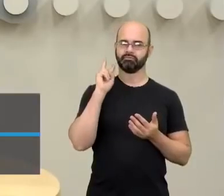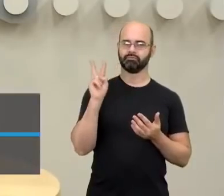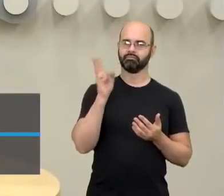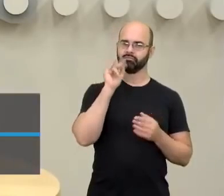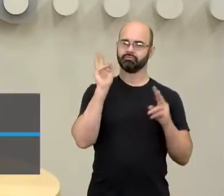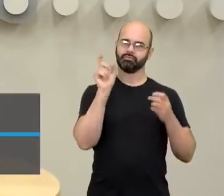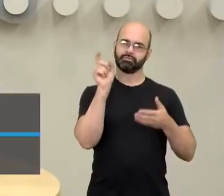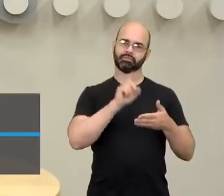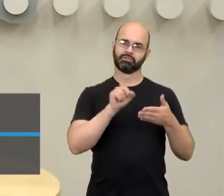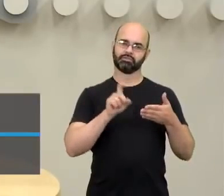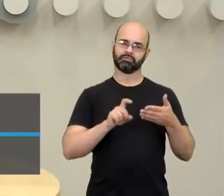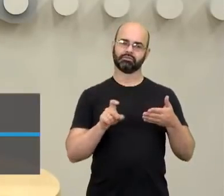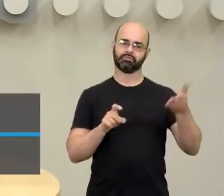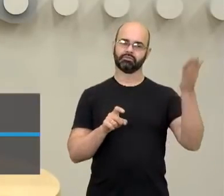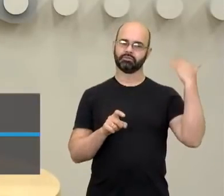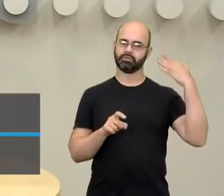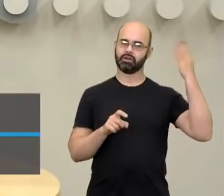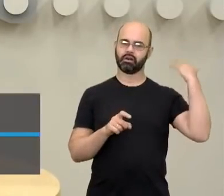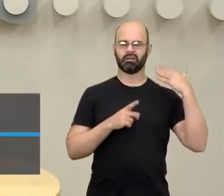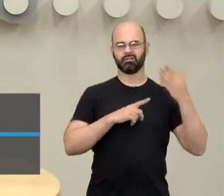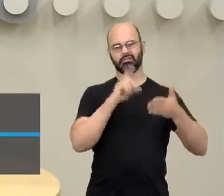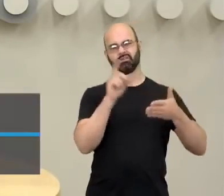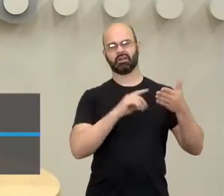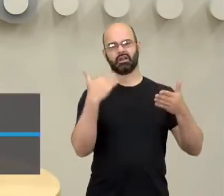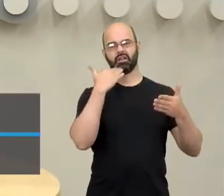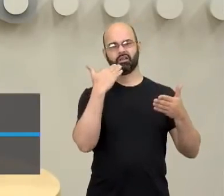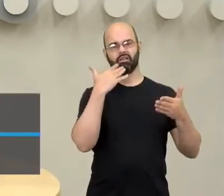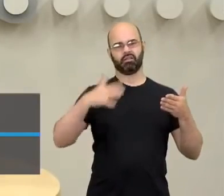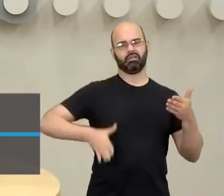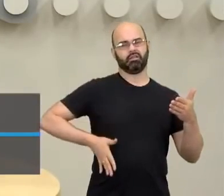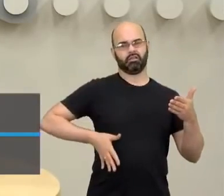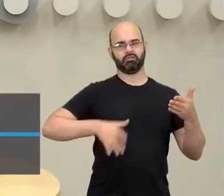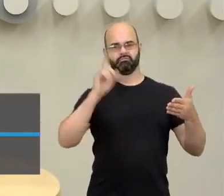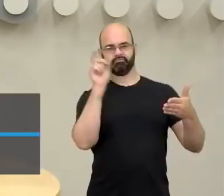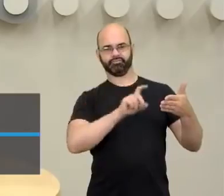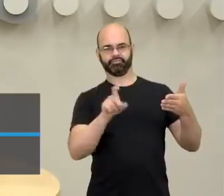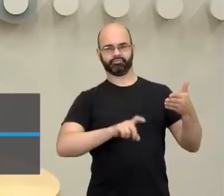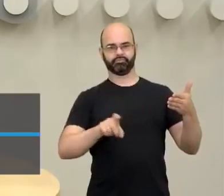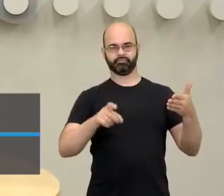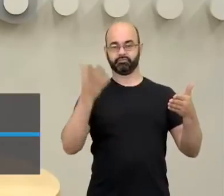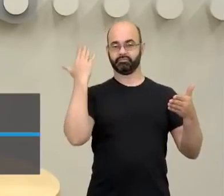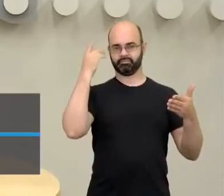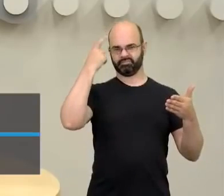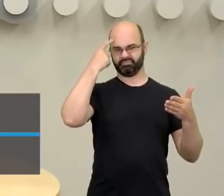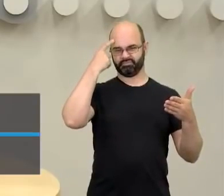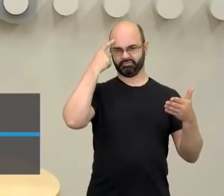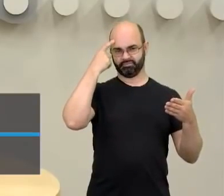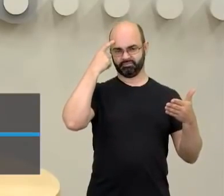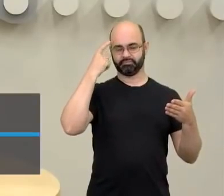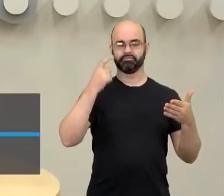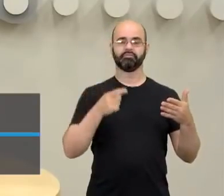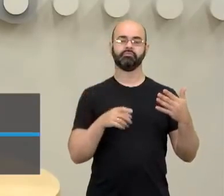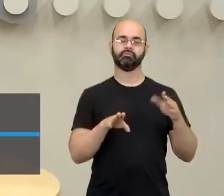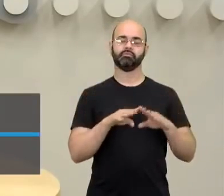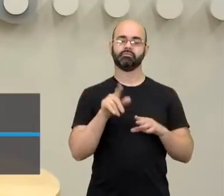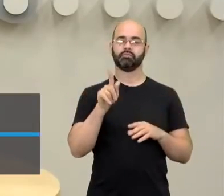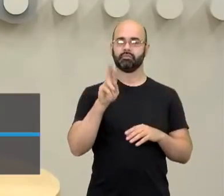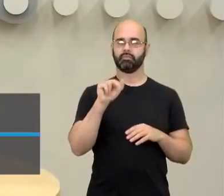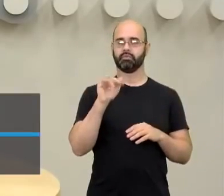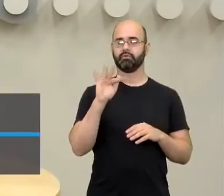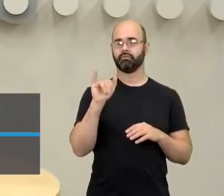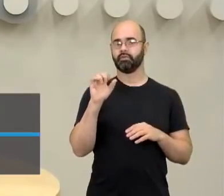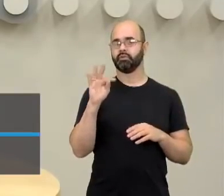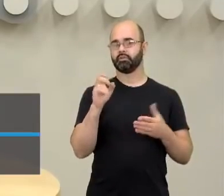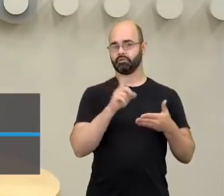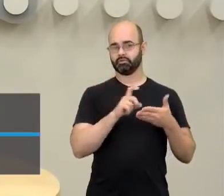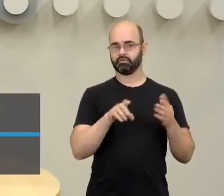do grafite. Antes ele era considerado pichação de todas as formas, né, tanto o grafite em si